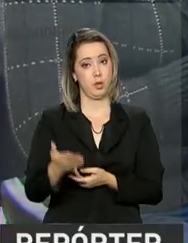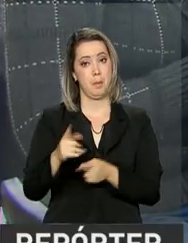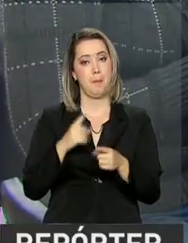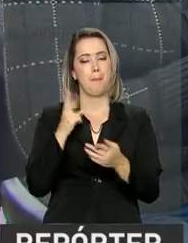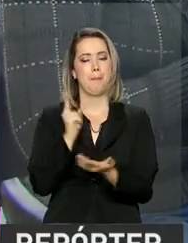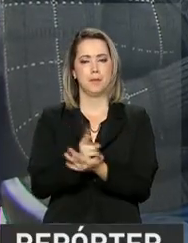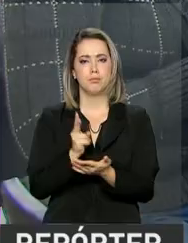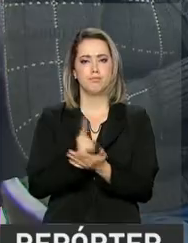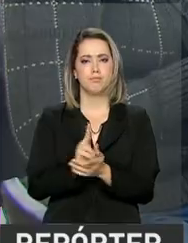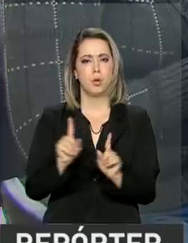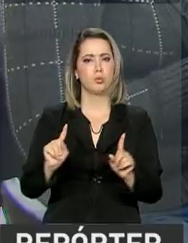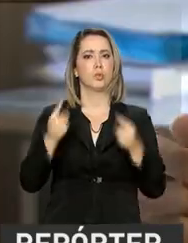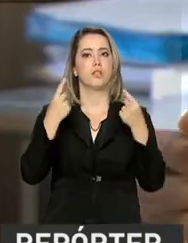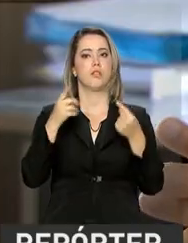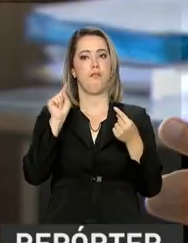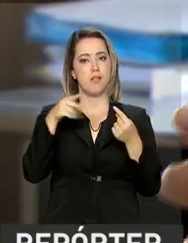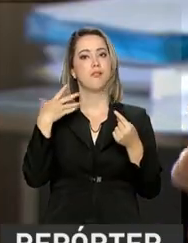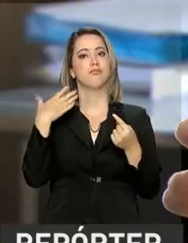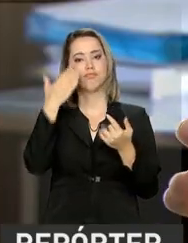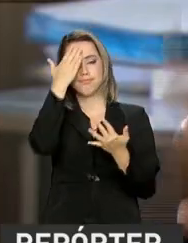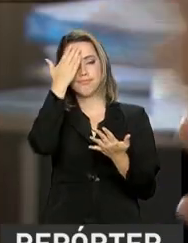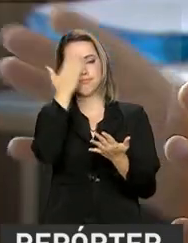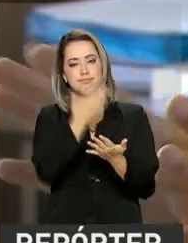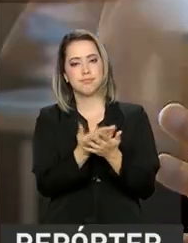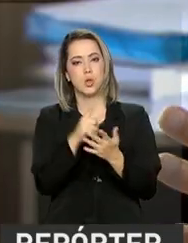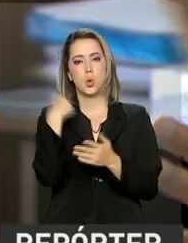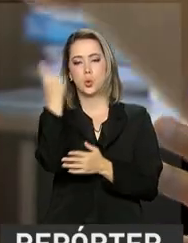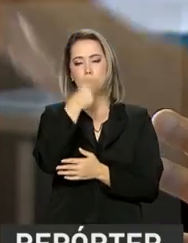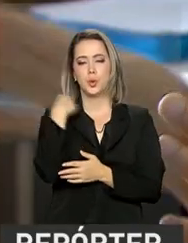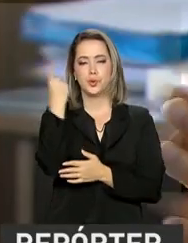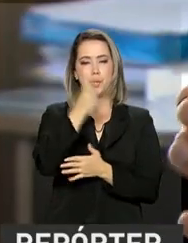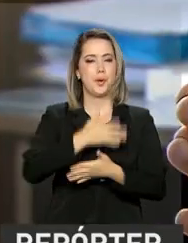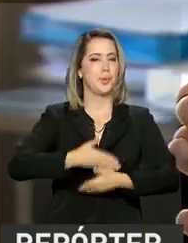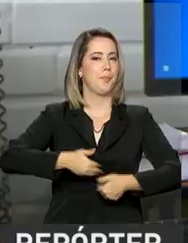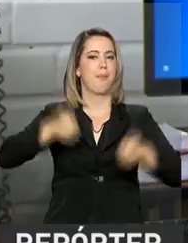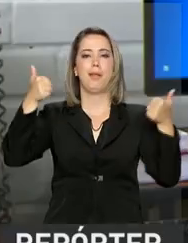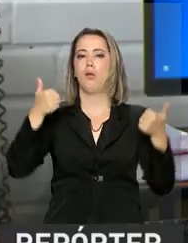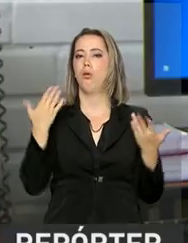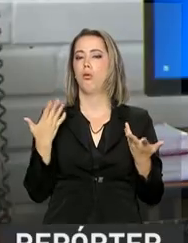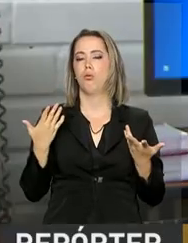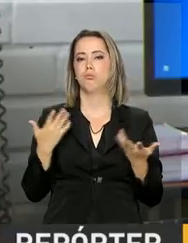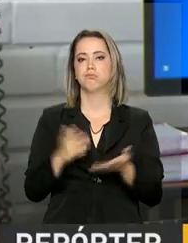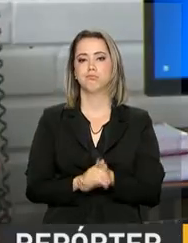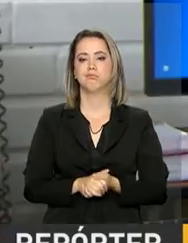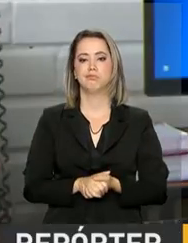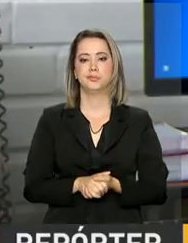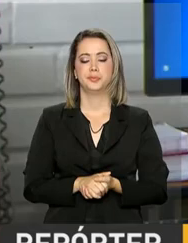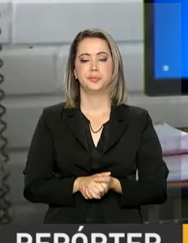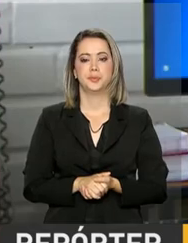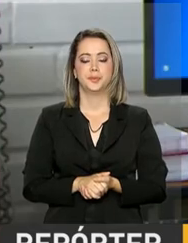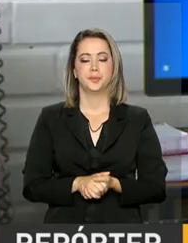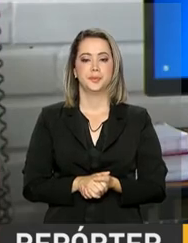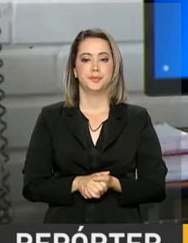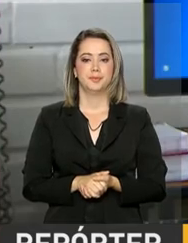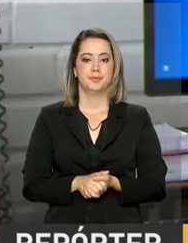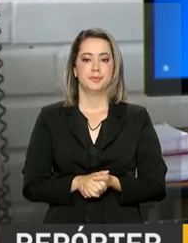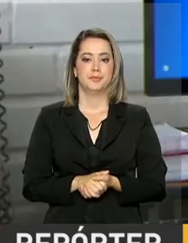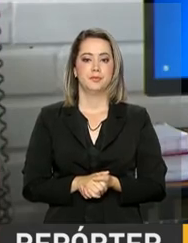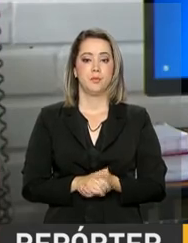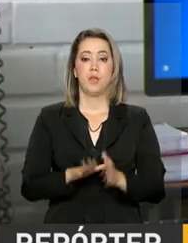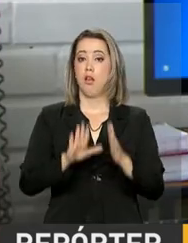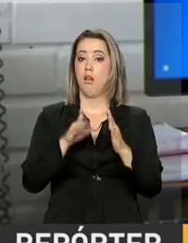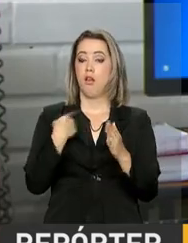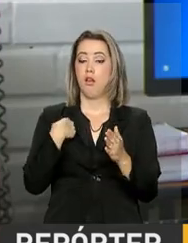desafios ele acredita que o ensino integral é mesmo o melhor caminho na avaliação de da da